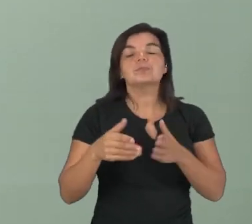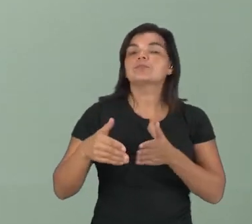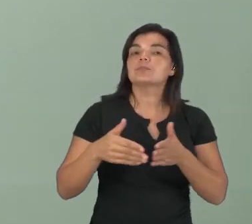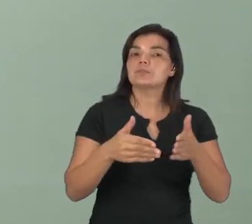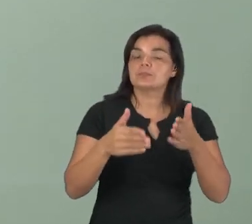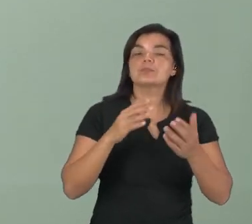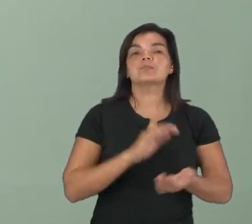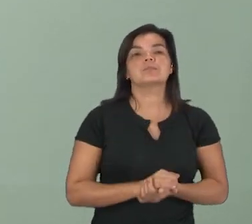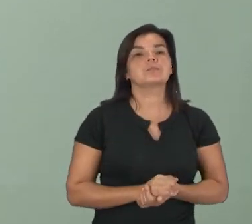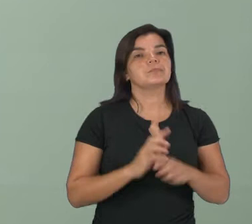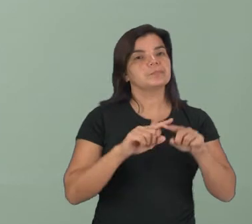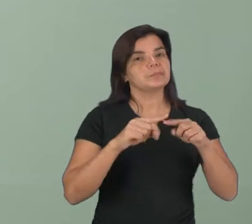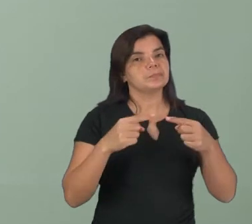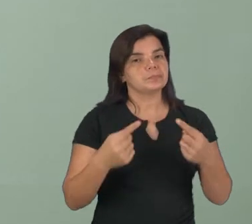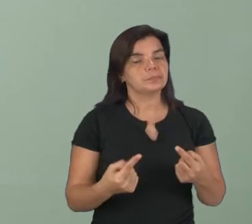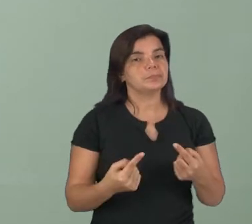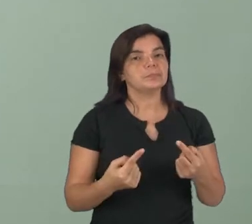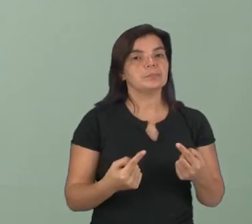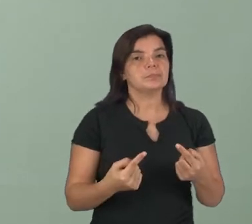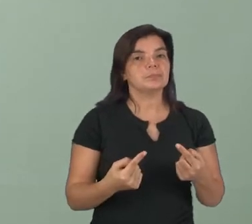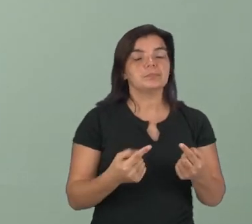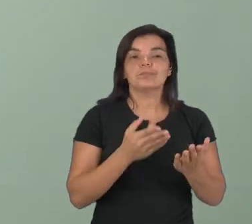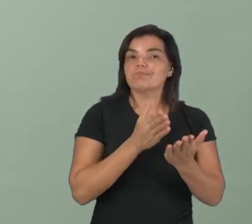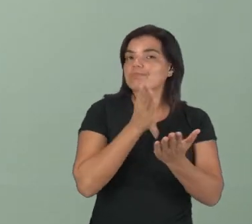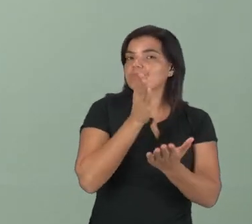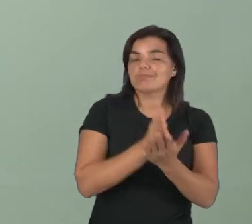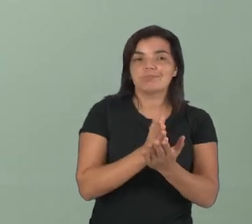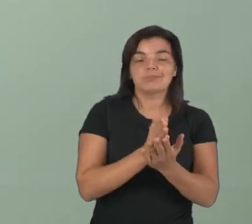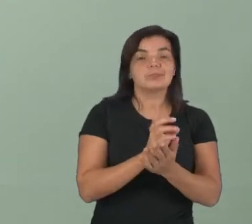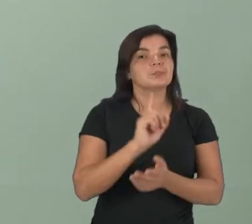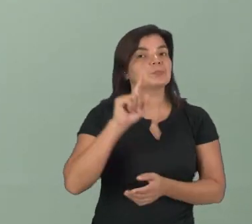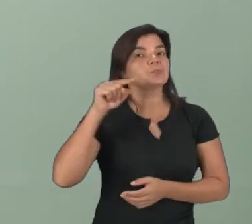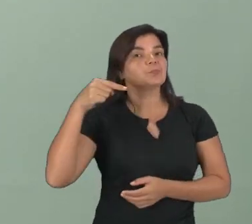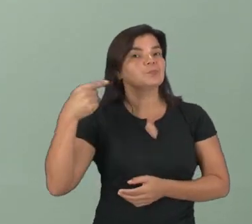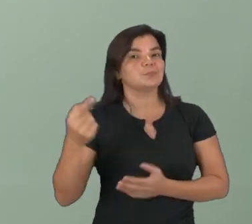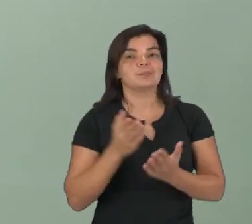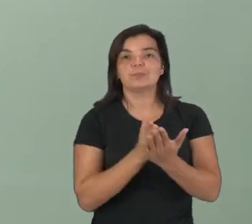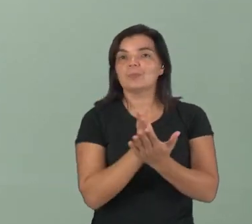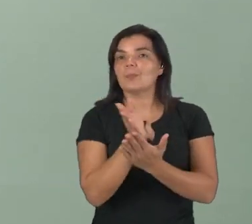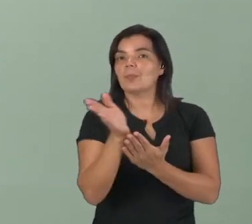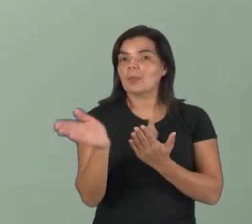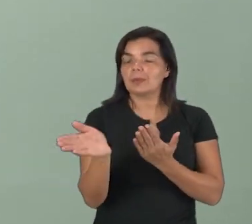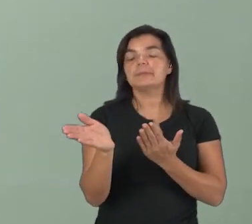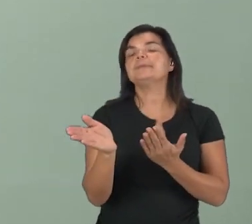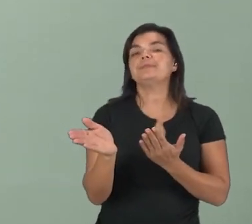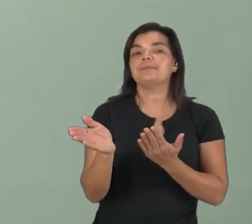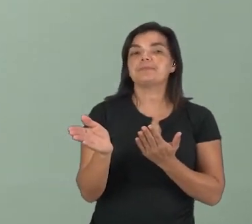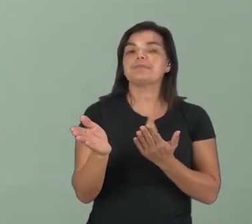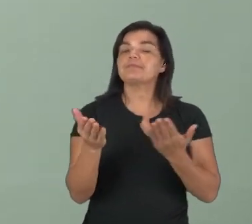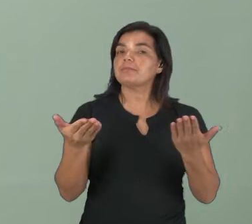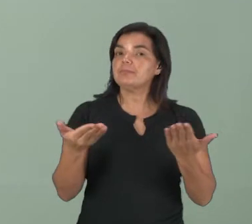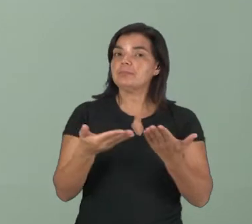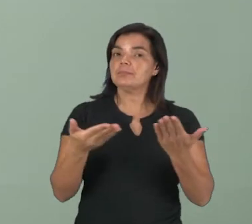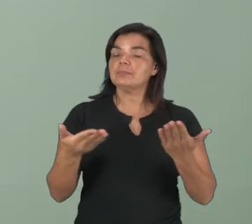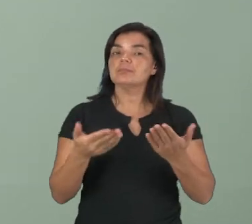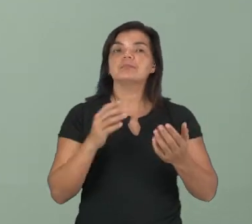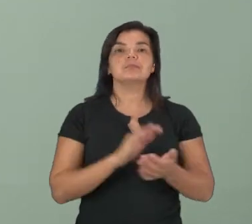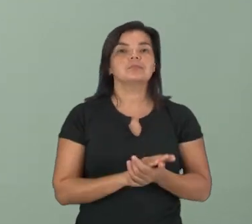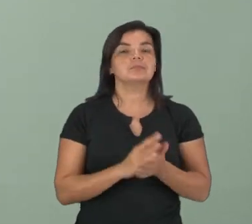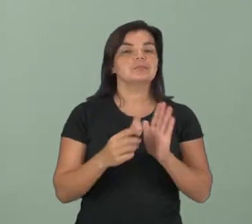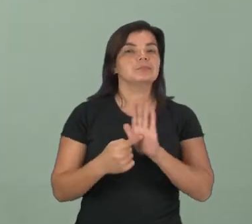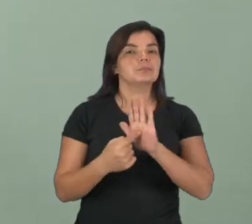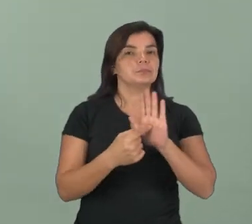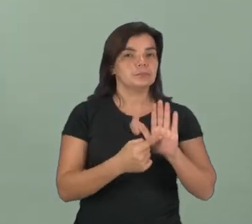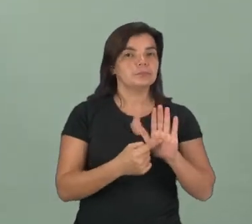caminho. Mas não, ela não foi por este caminho, ela foi por outro caminho. Então agora eu vou